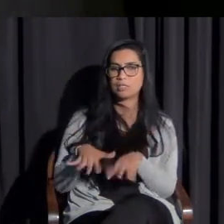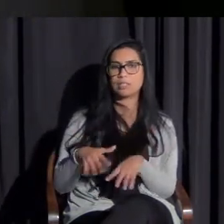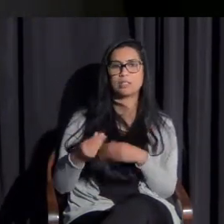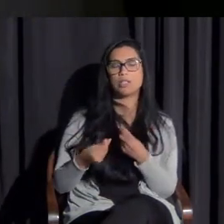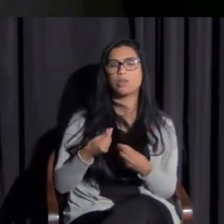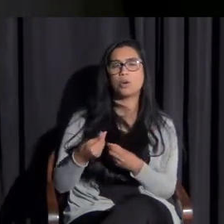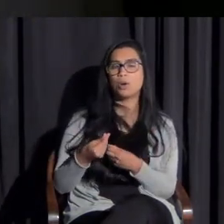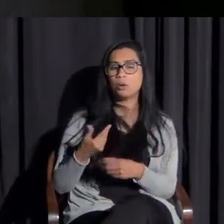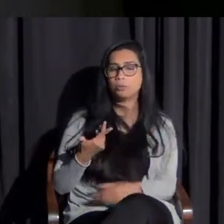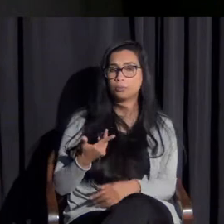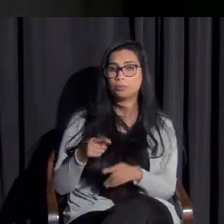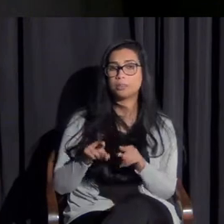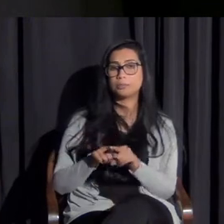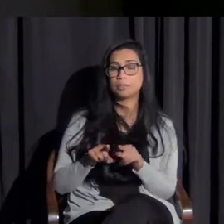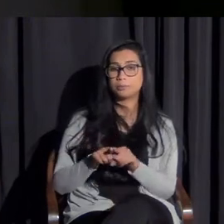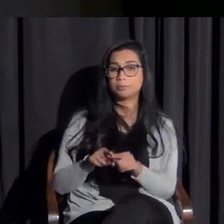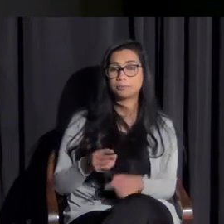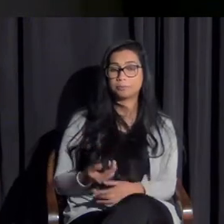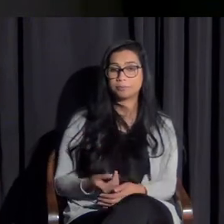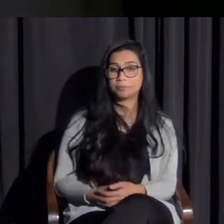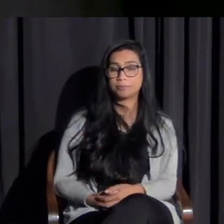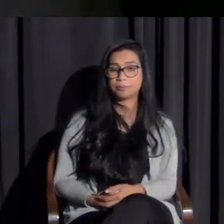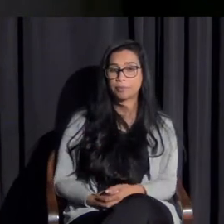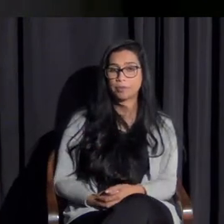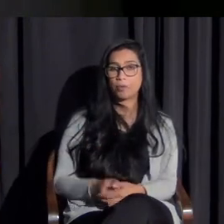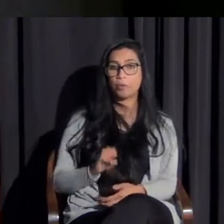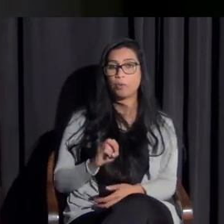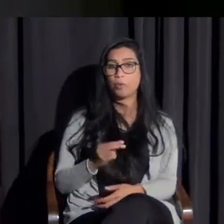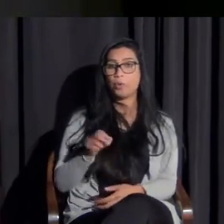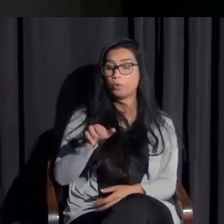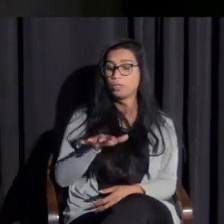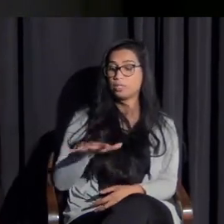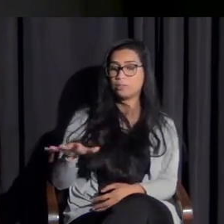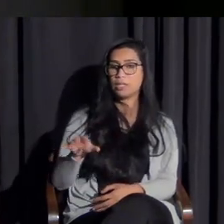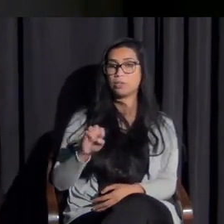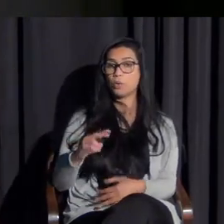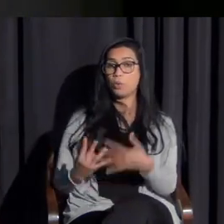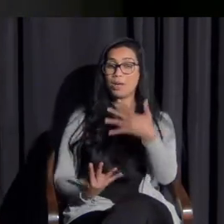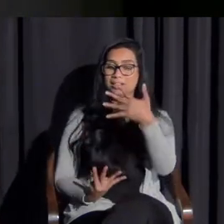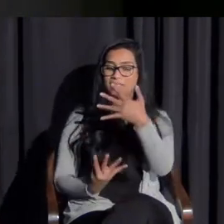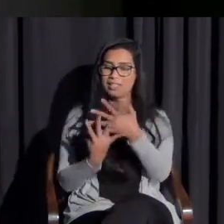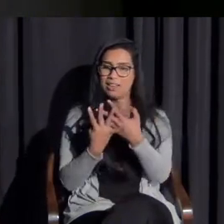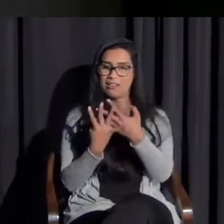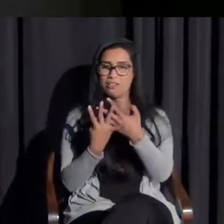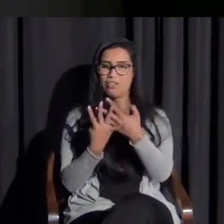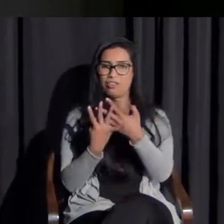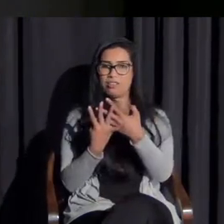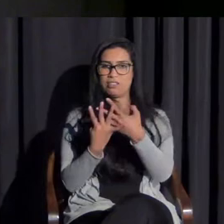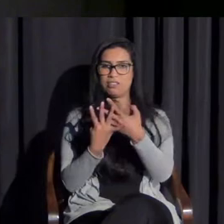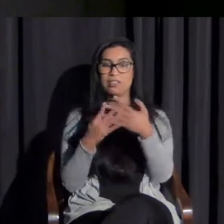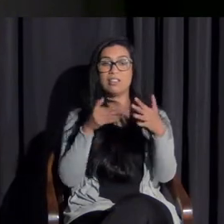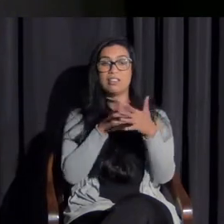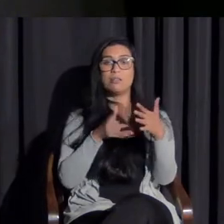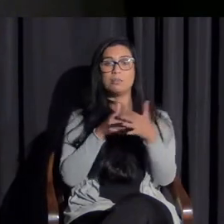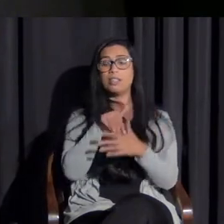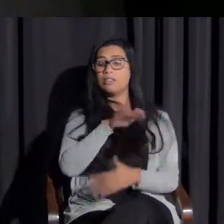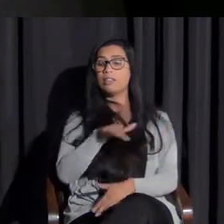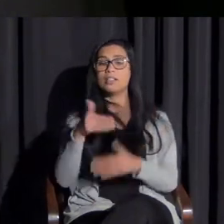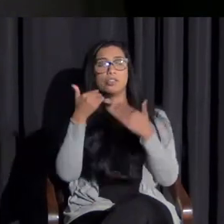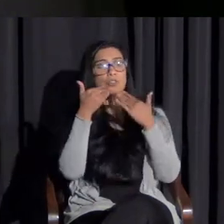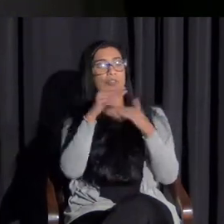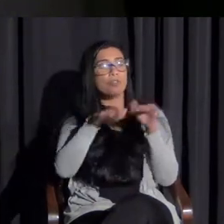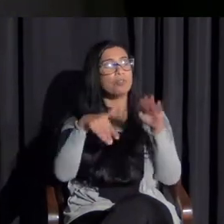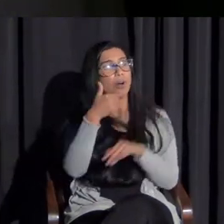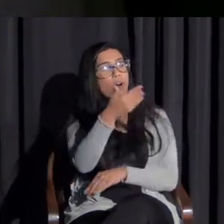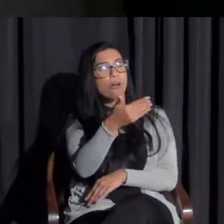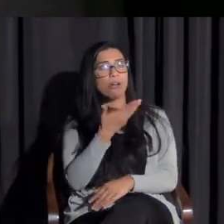ela é ocasionada, dependendo do não espaço ou das grades que são colocadas, que a Gabi, que a Márcia Gobbi coloca aqui para a gente, eu trago